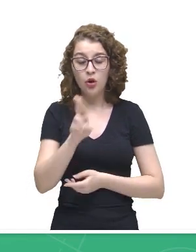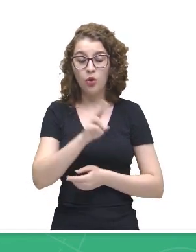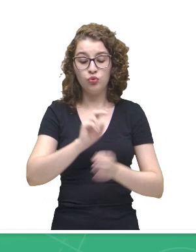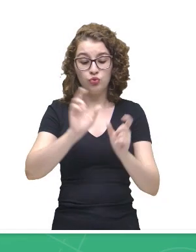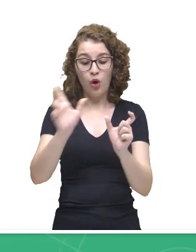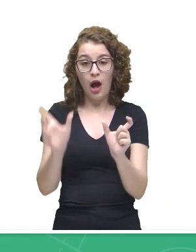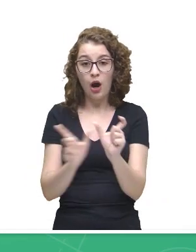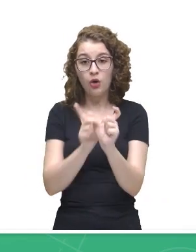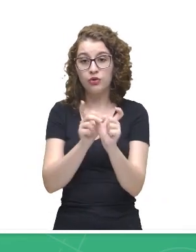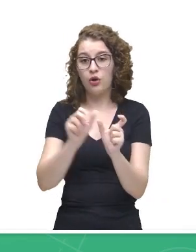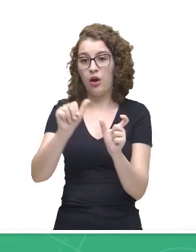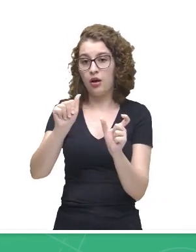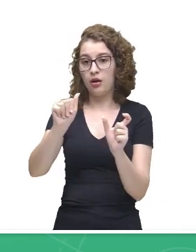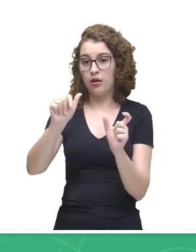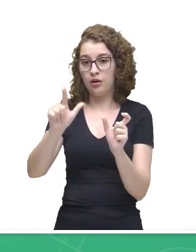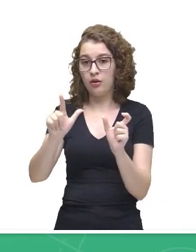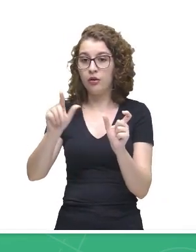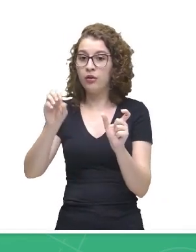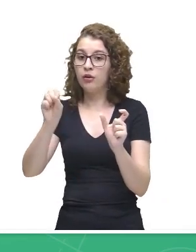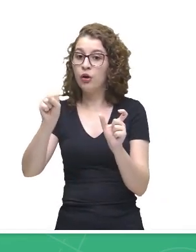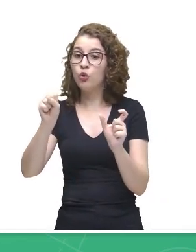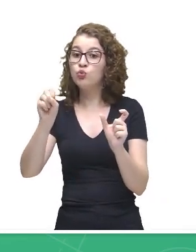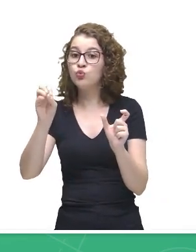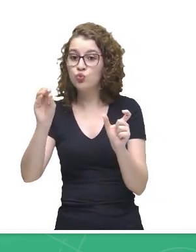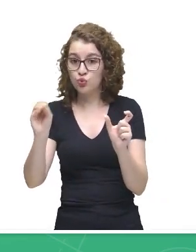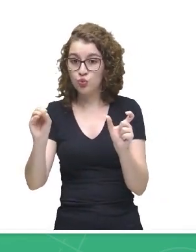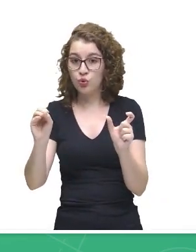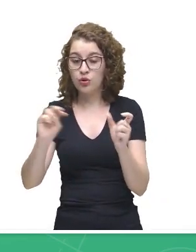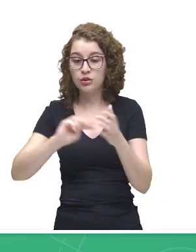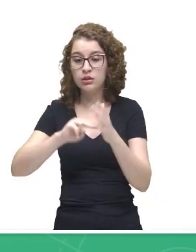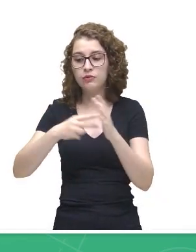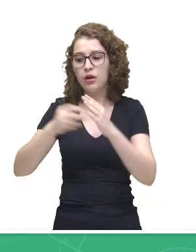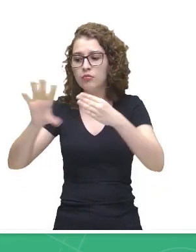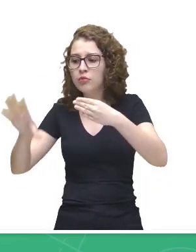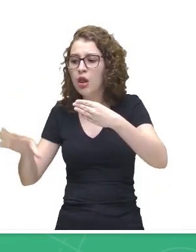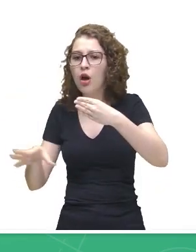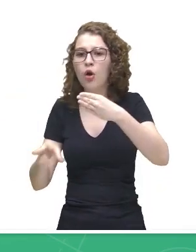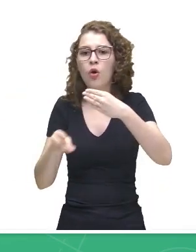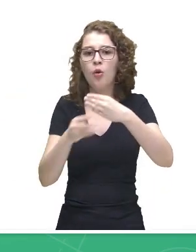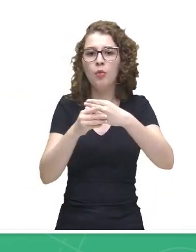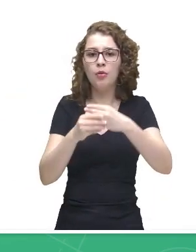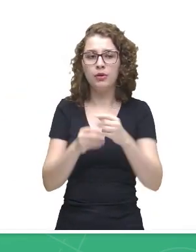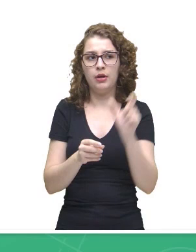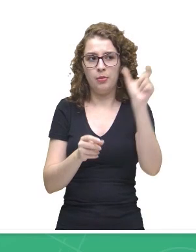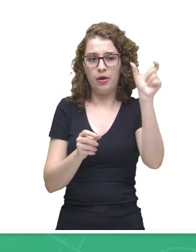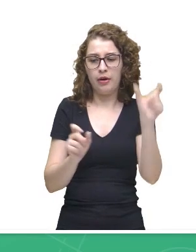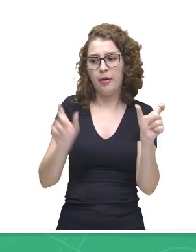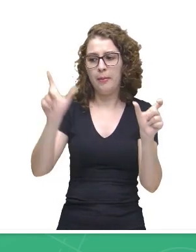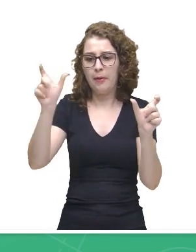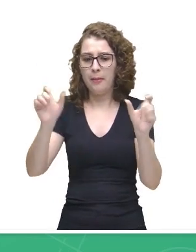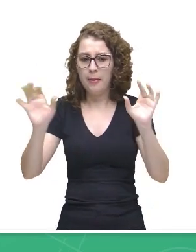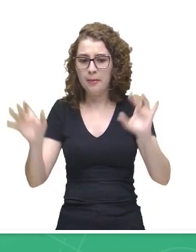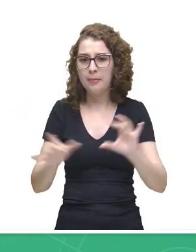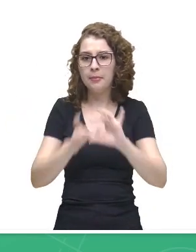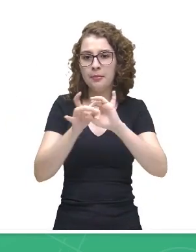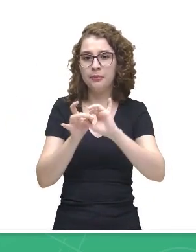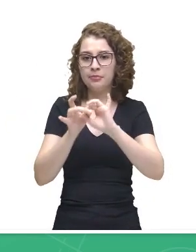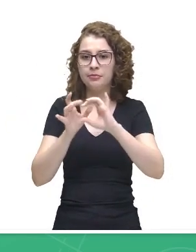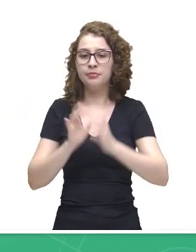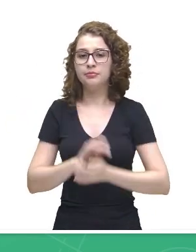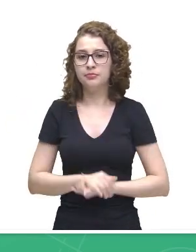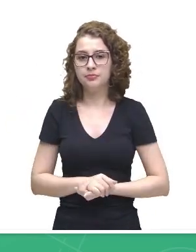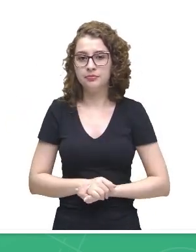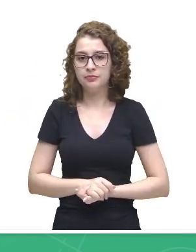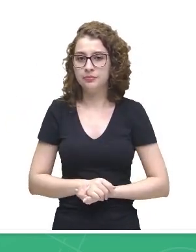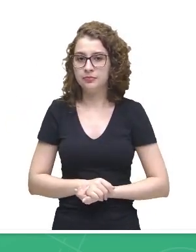also, que está adicionando uma informação. Além de ser astronauta, também quer ser um biólogo. Right?